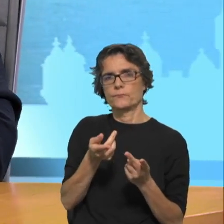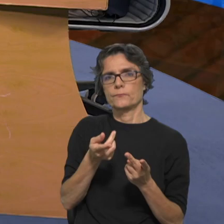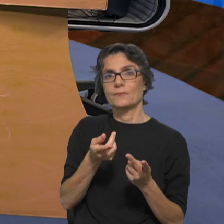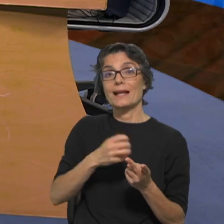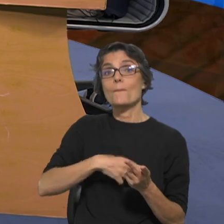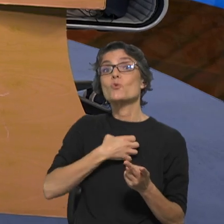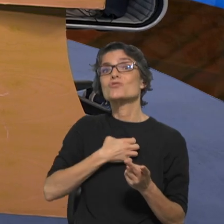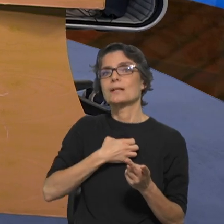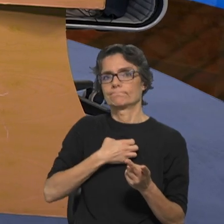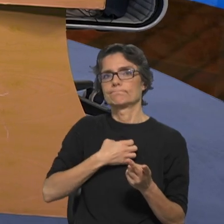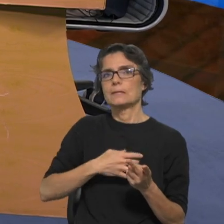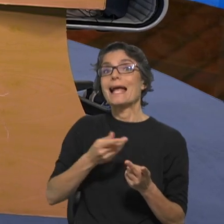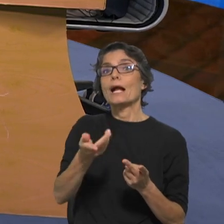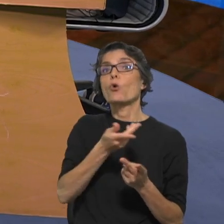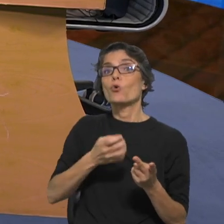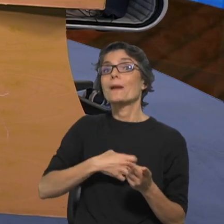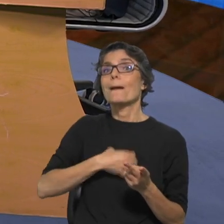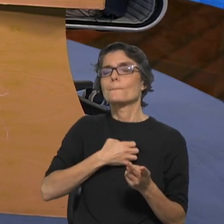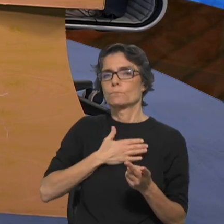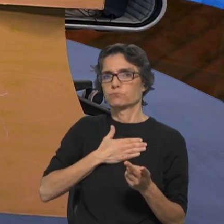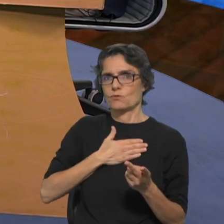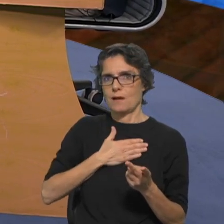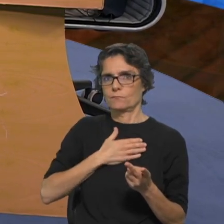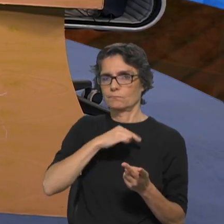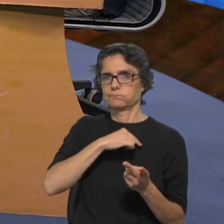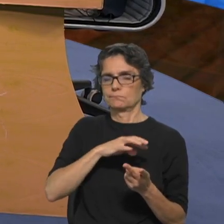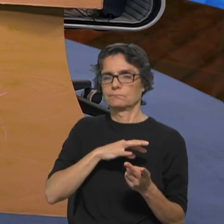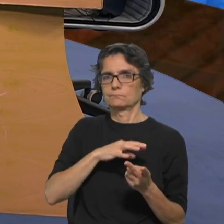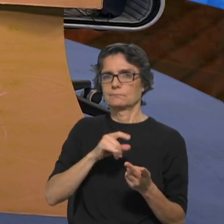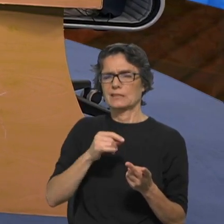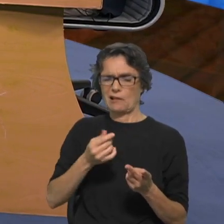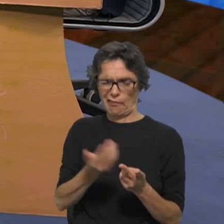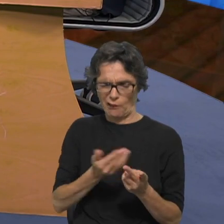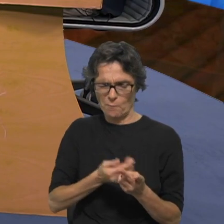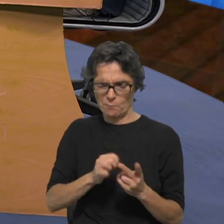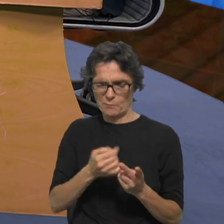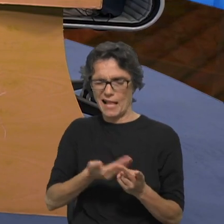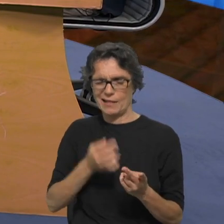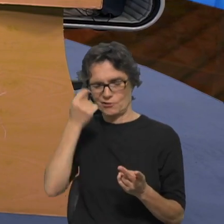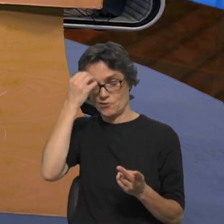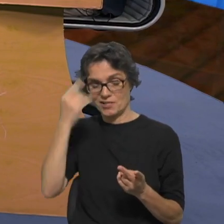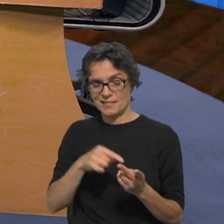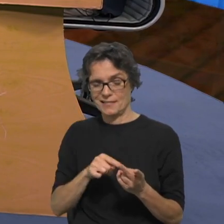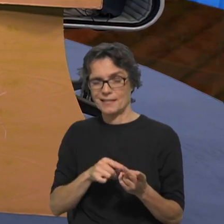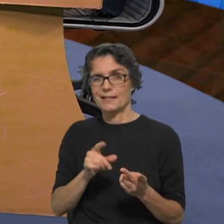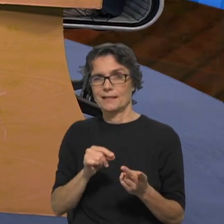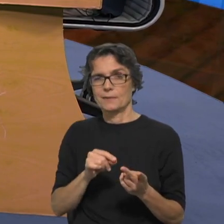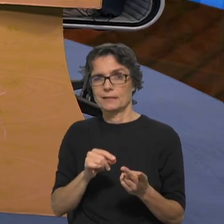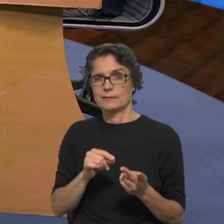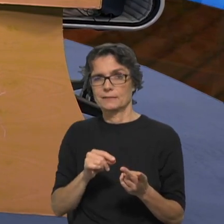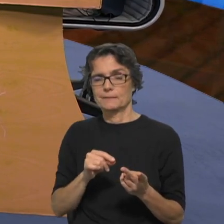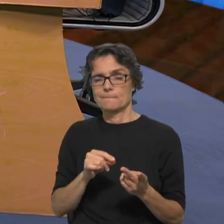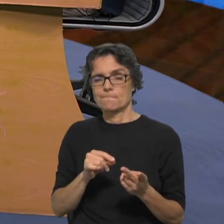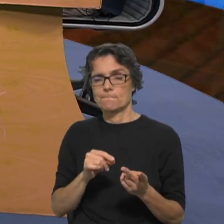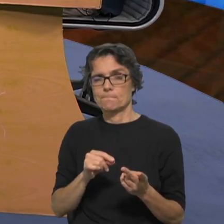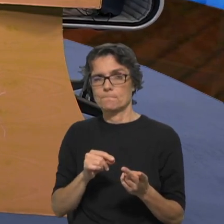emocional e economia, deixa-me ver a minha cábula, desculpem. Não há problema. Sim. A economia, porque